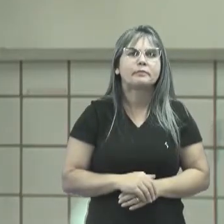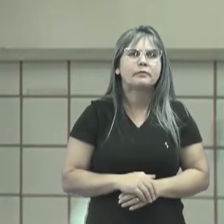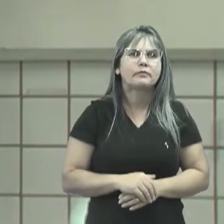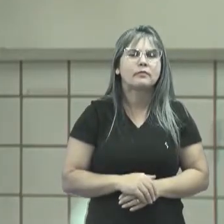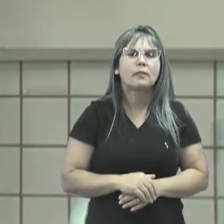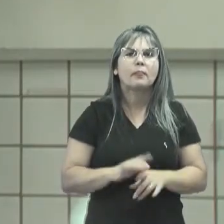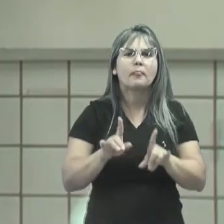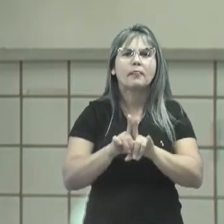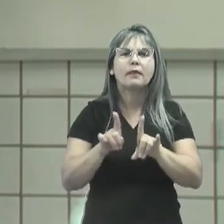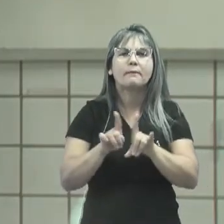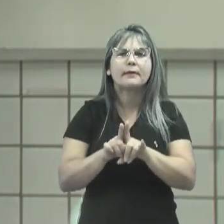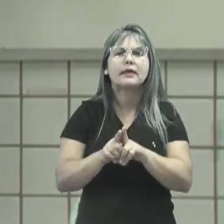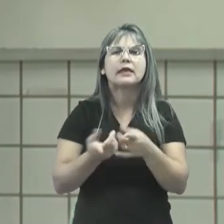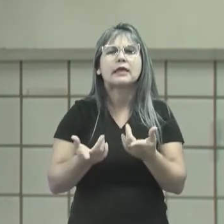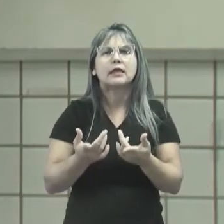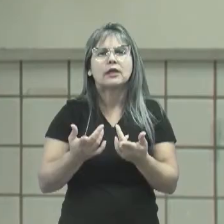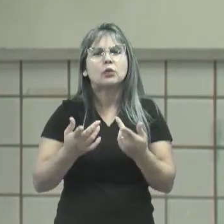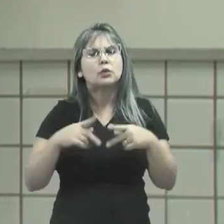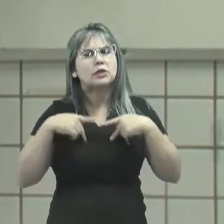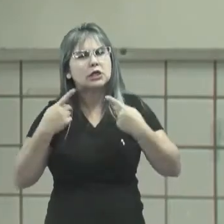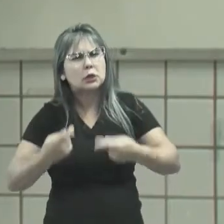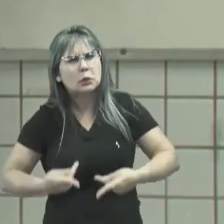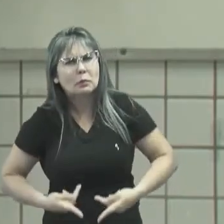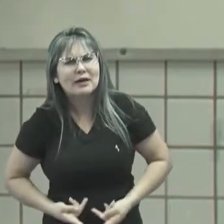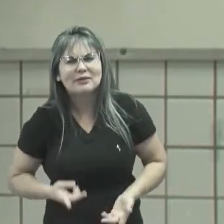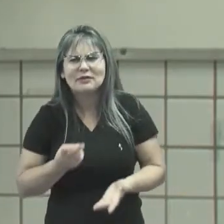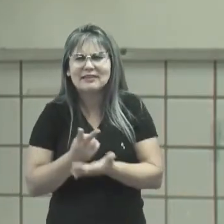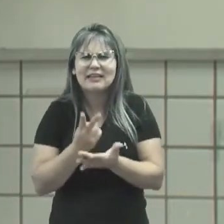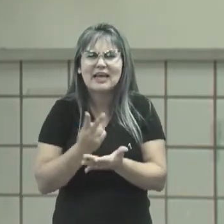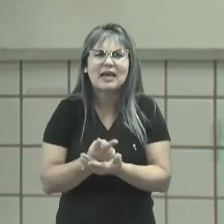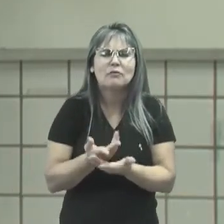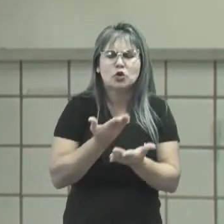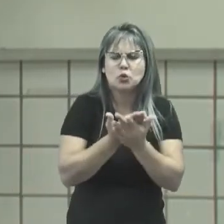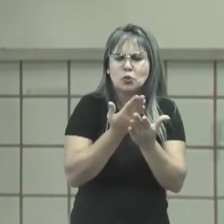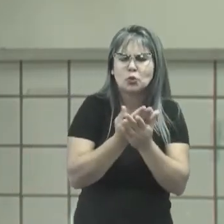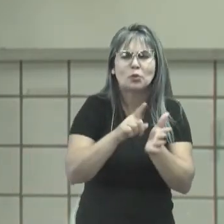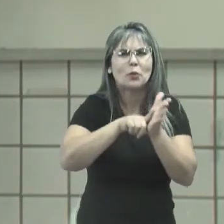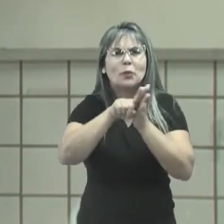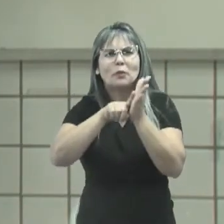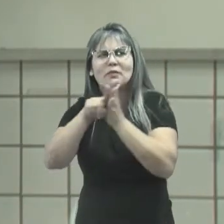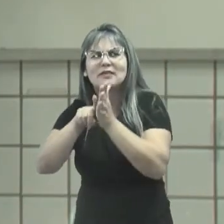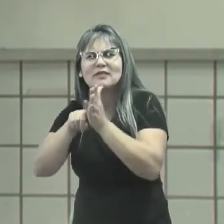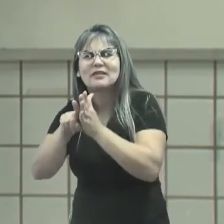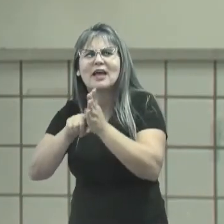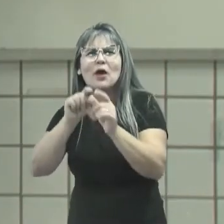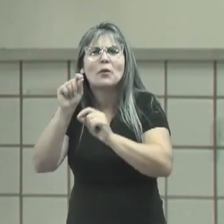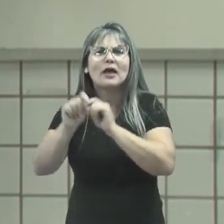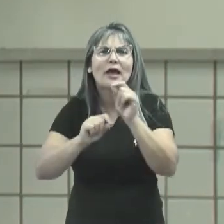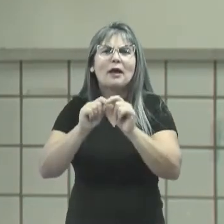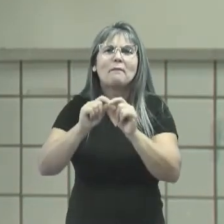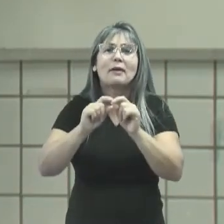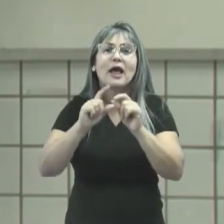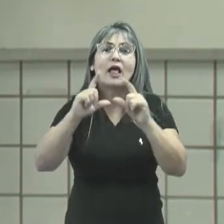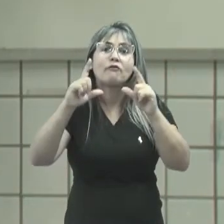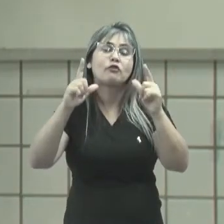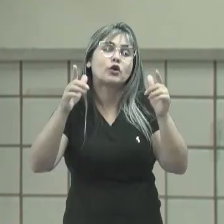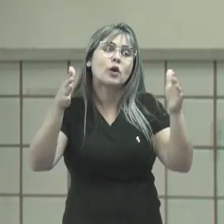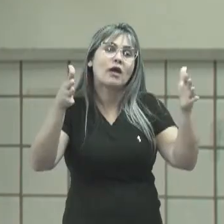vez mais o homem procurou diminuir o tamanho das peças, né? Os chamados microchips, né?